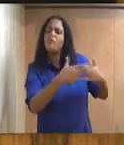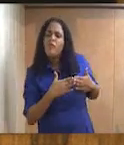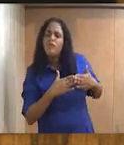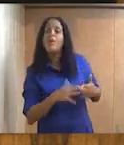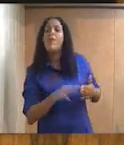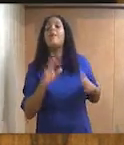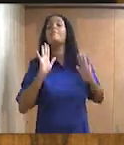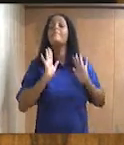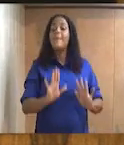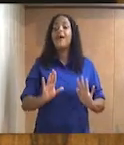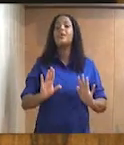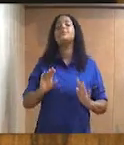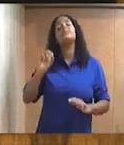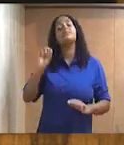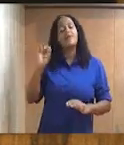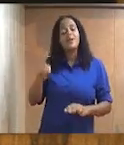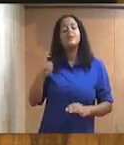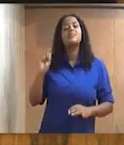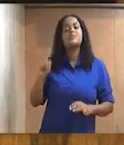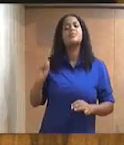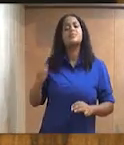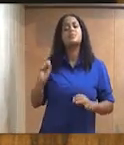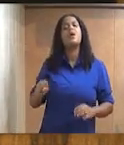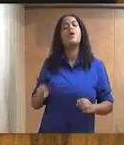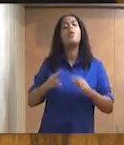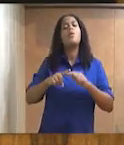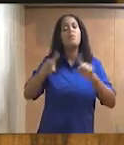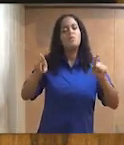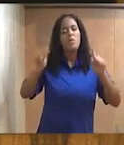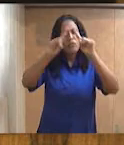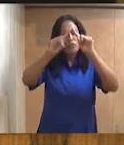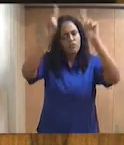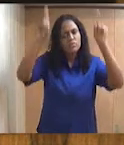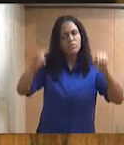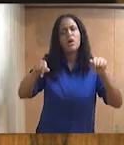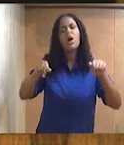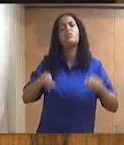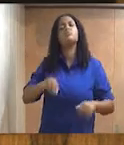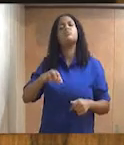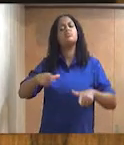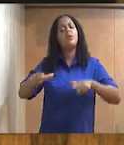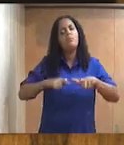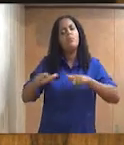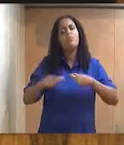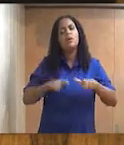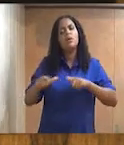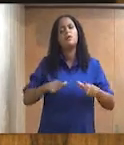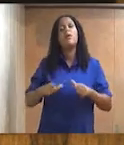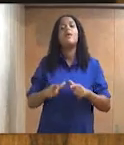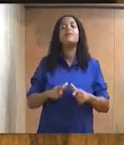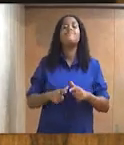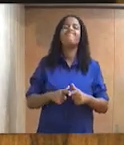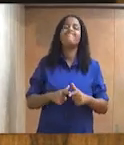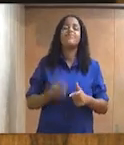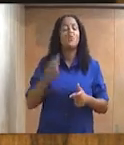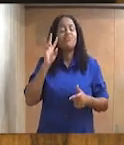sim reivindicando os direitos de uma classe trabalhadora que muitas vezes é tão